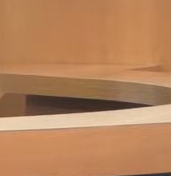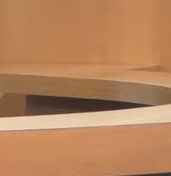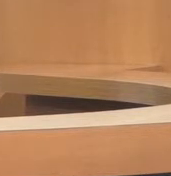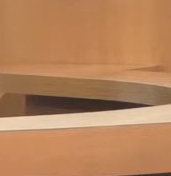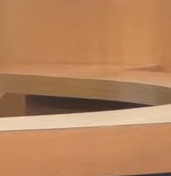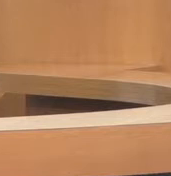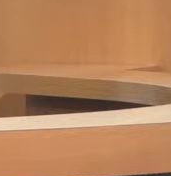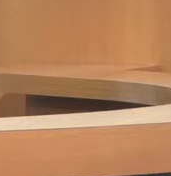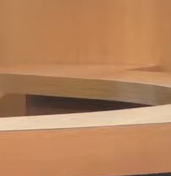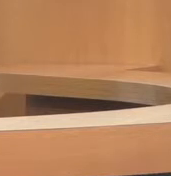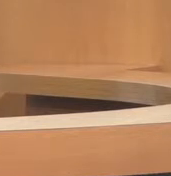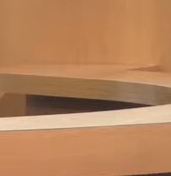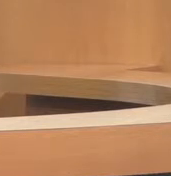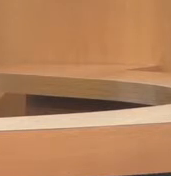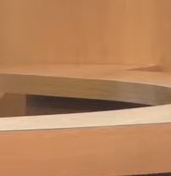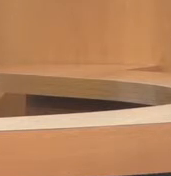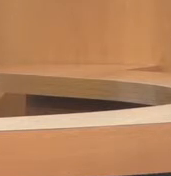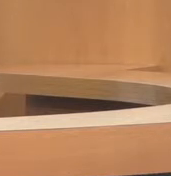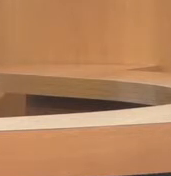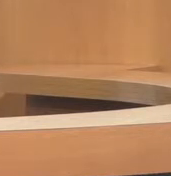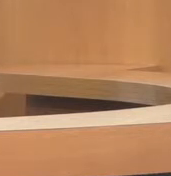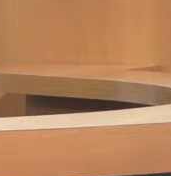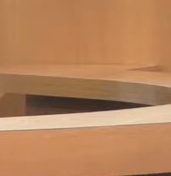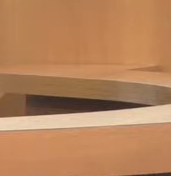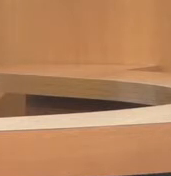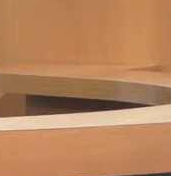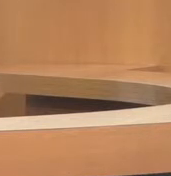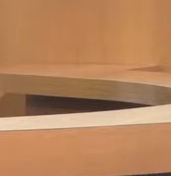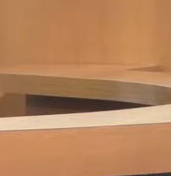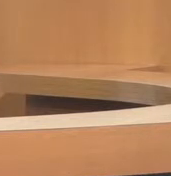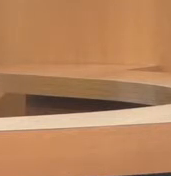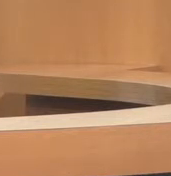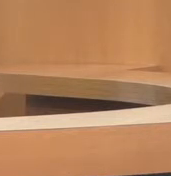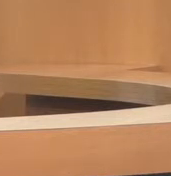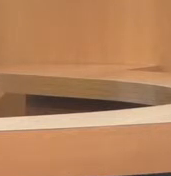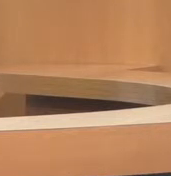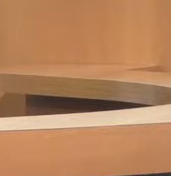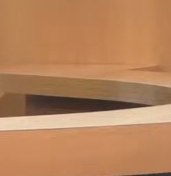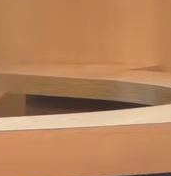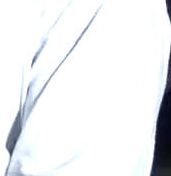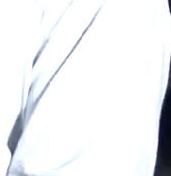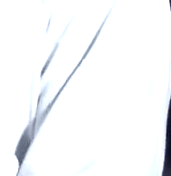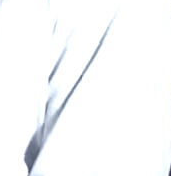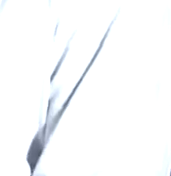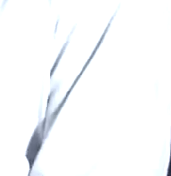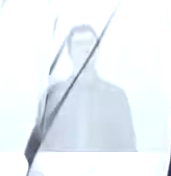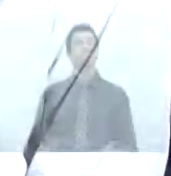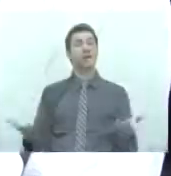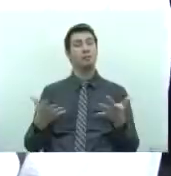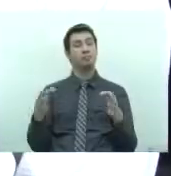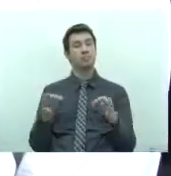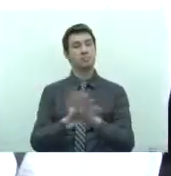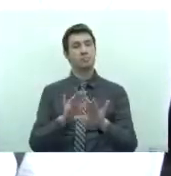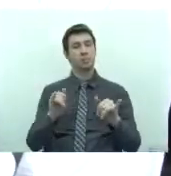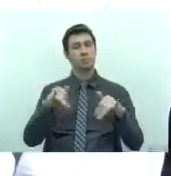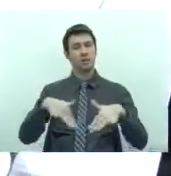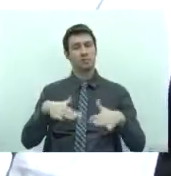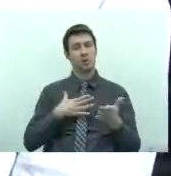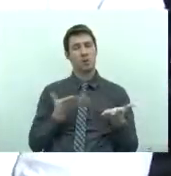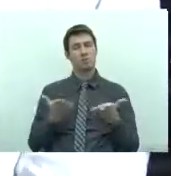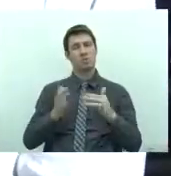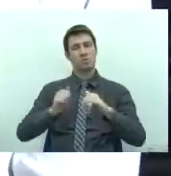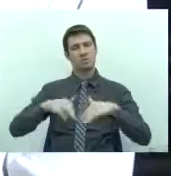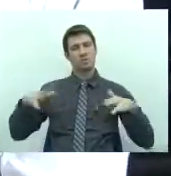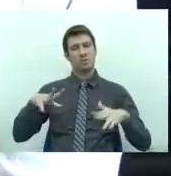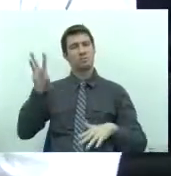Farmácia, do PRP, falou com o Jornal da Câmara sobre o projeto que apresentou na Casa. Encerrada há poucos instantes a sessão